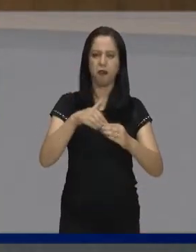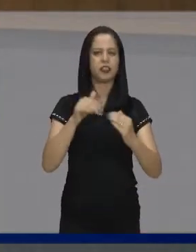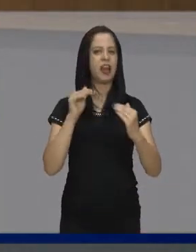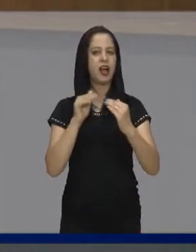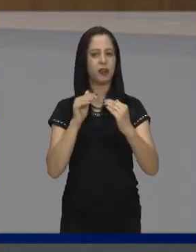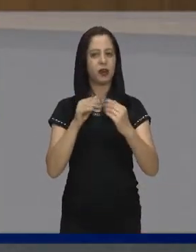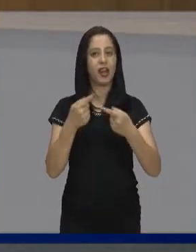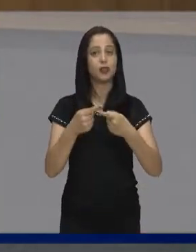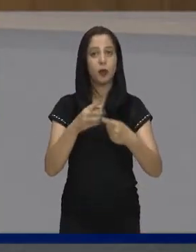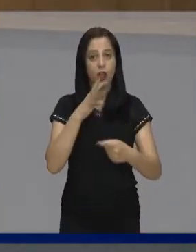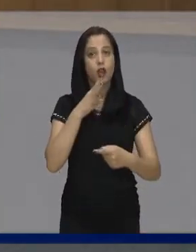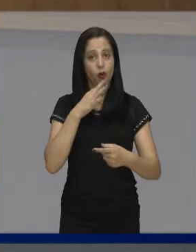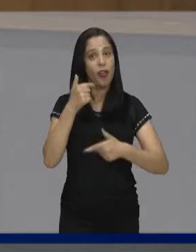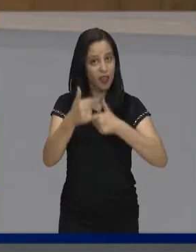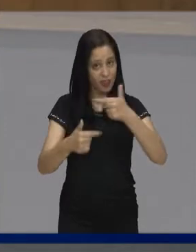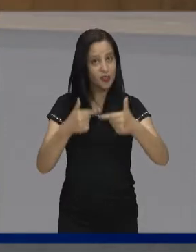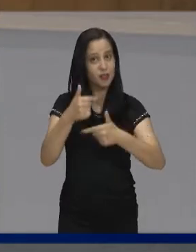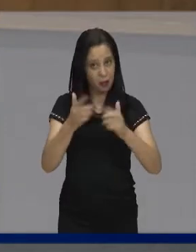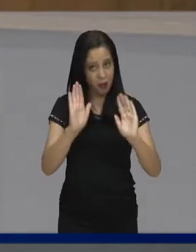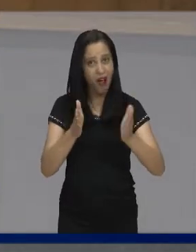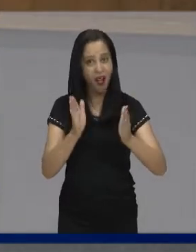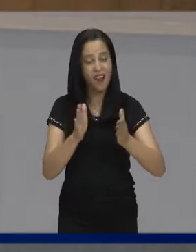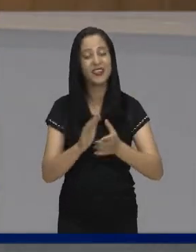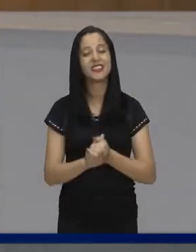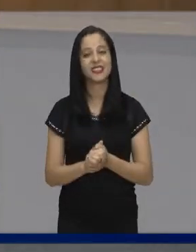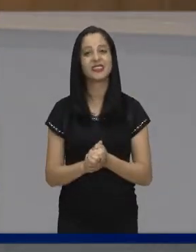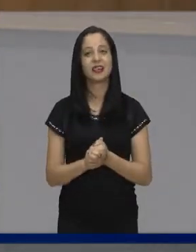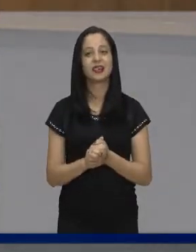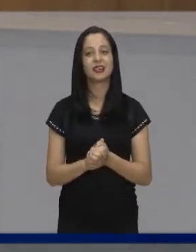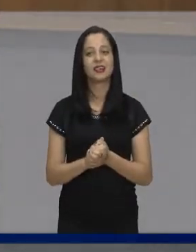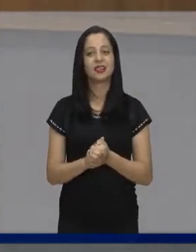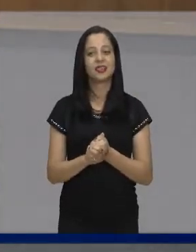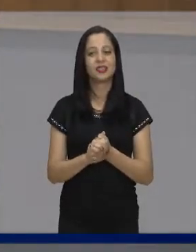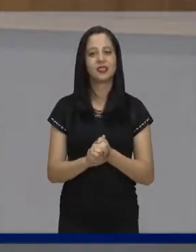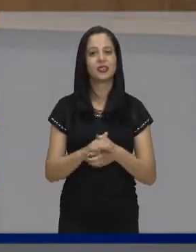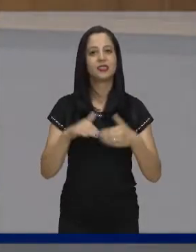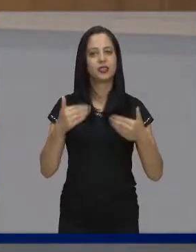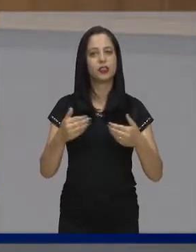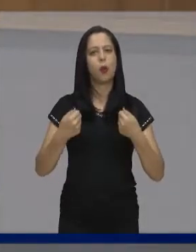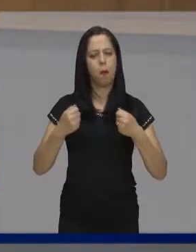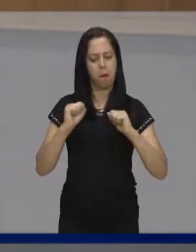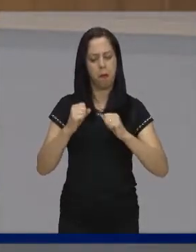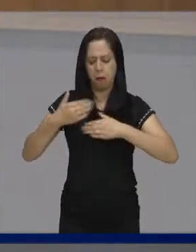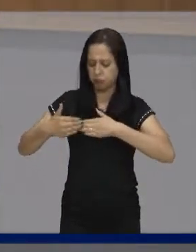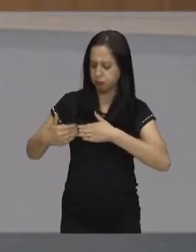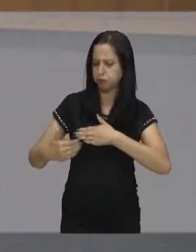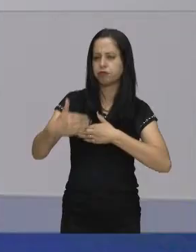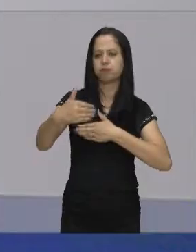conhece, nem que seja um pouquinho, a gente já conhece o trabalho de vocês e que possa estender aí por muitos anos.